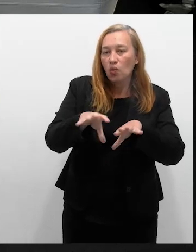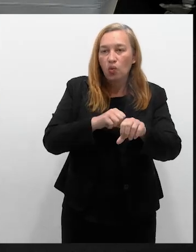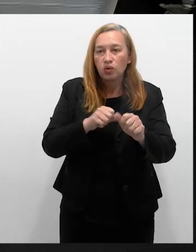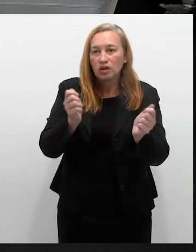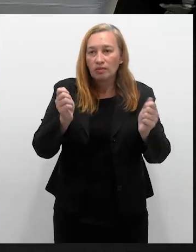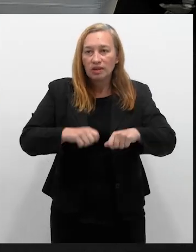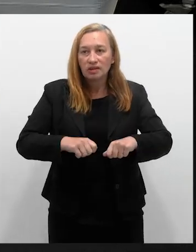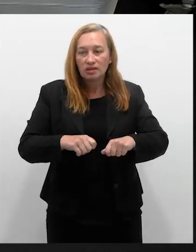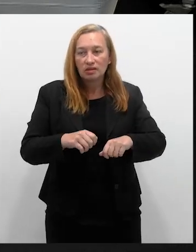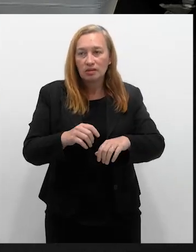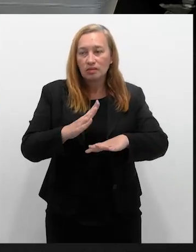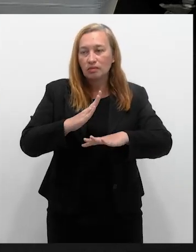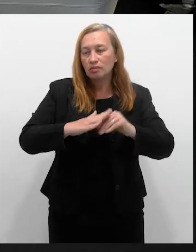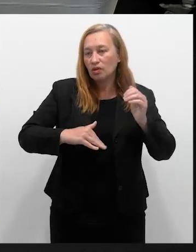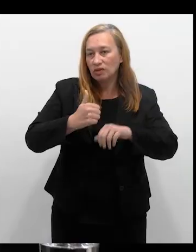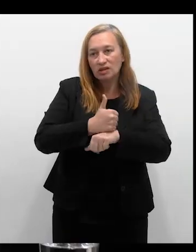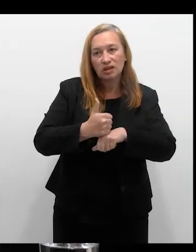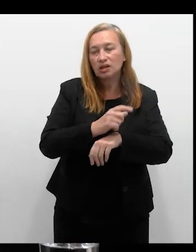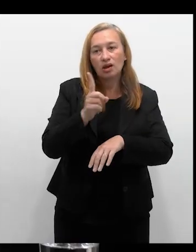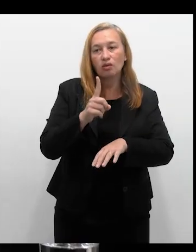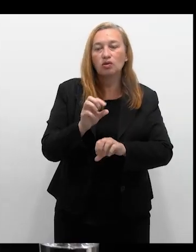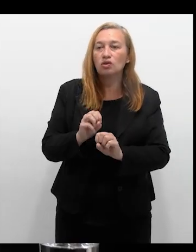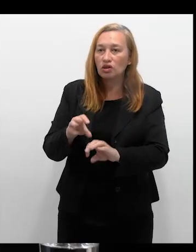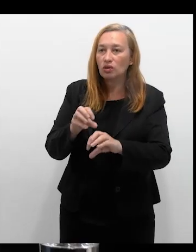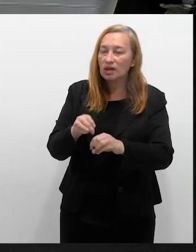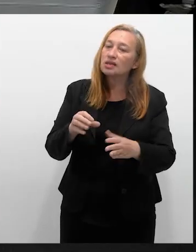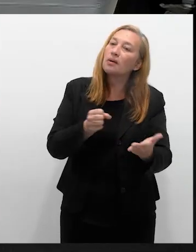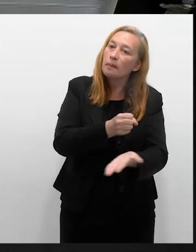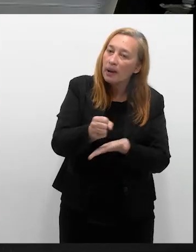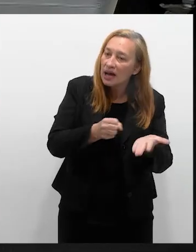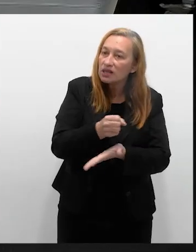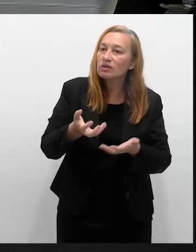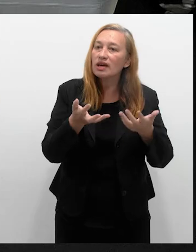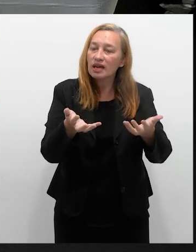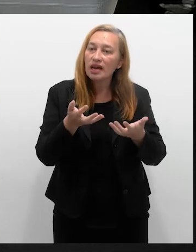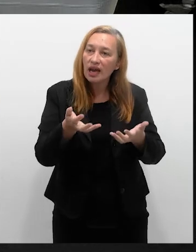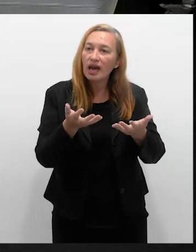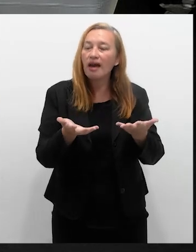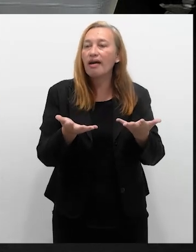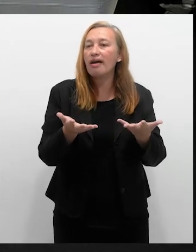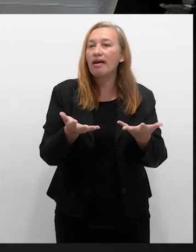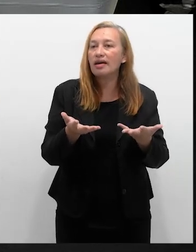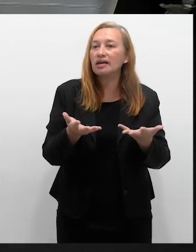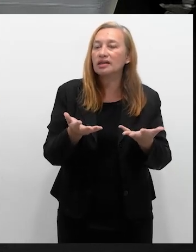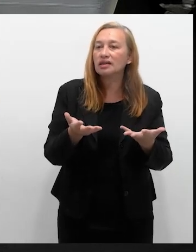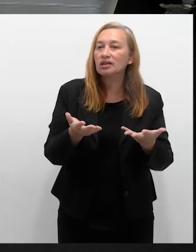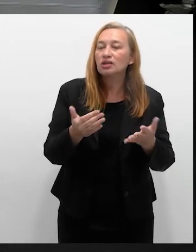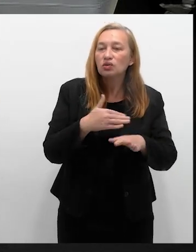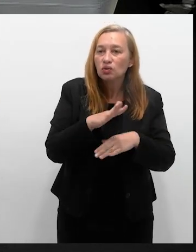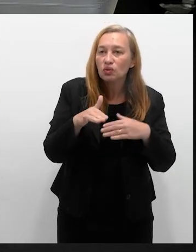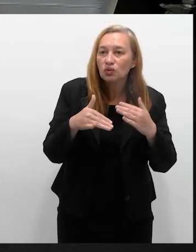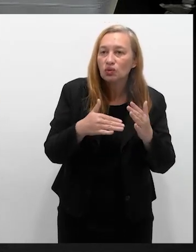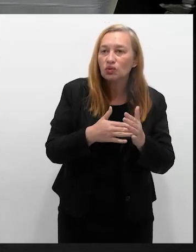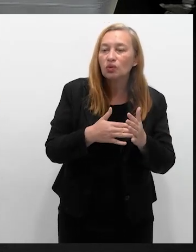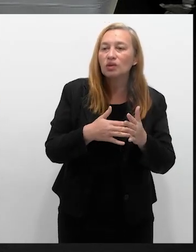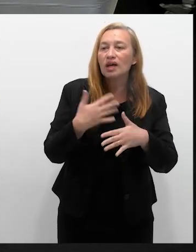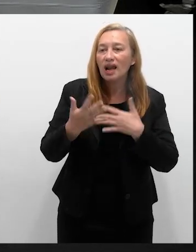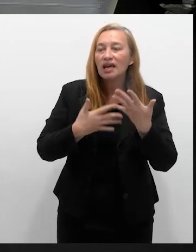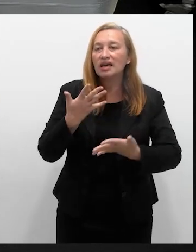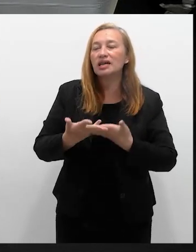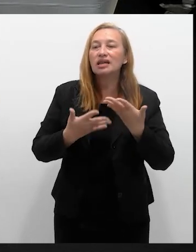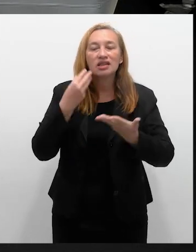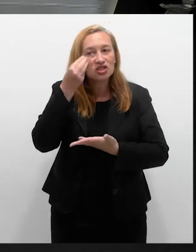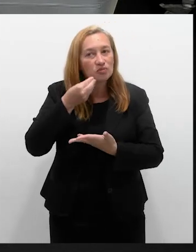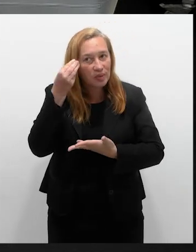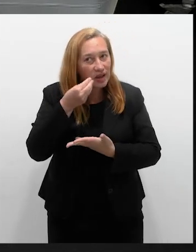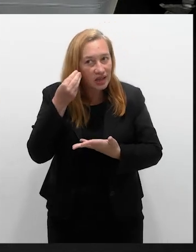faz um curso profissionalizante, não é o nosso objetivo, né? A gente está na educação básica, então o que a gente quer é promover toda a